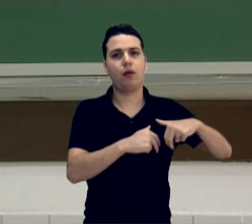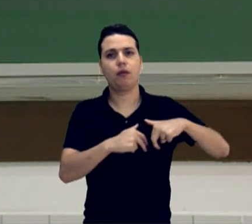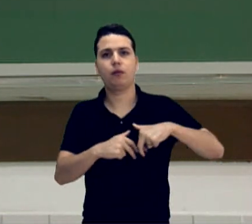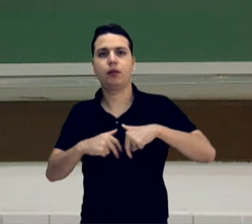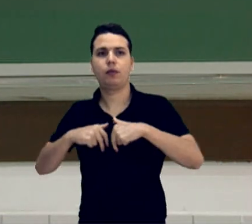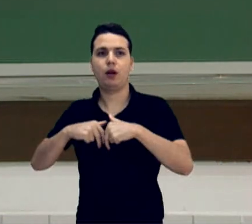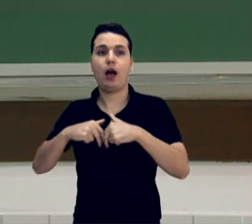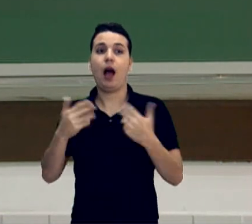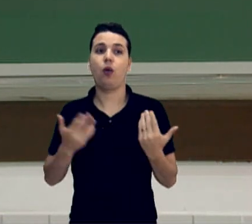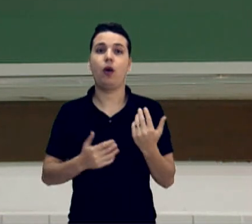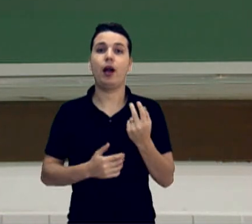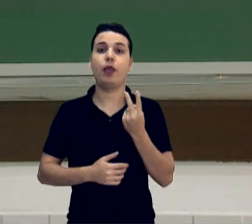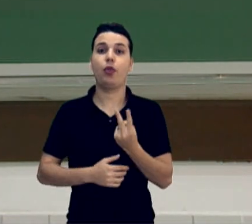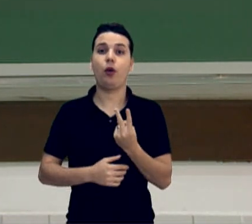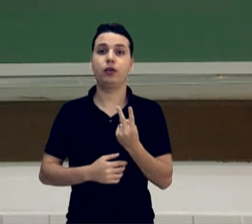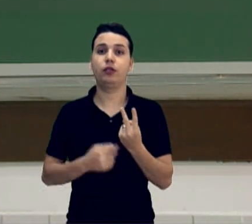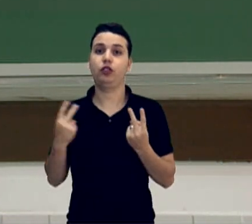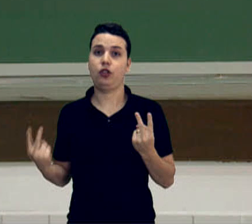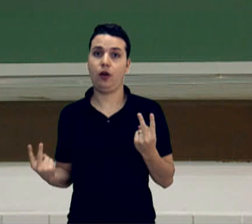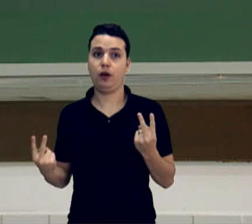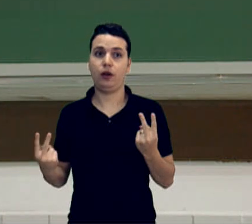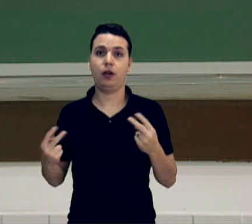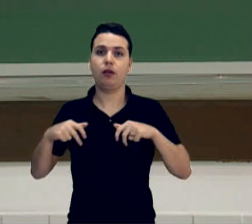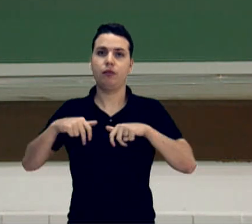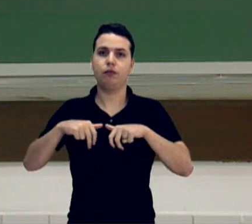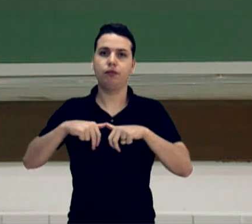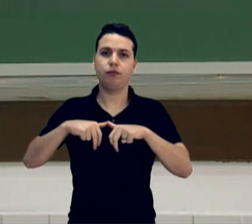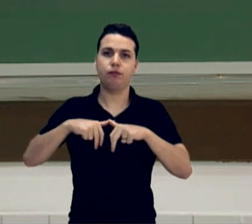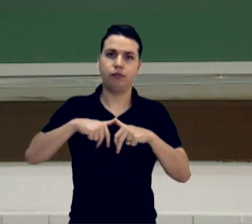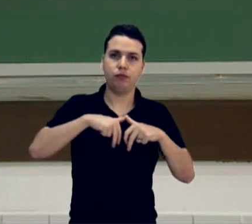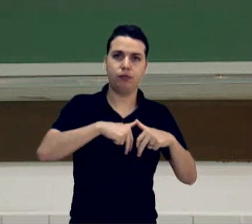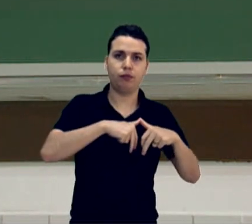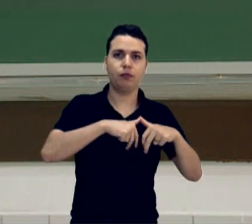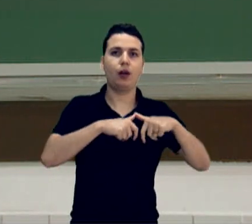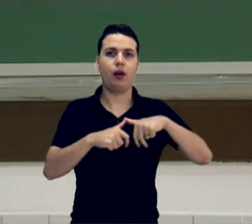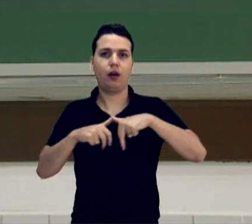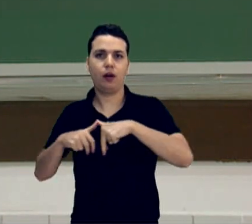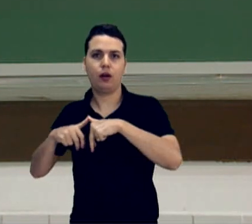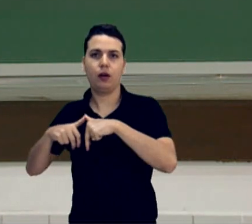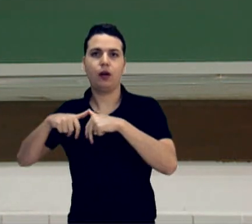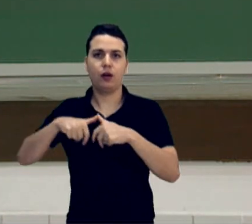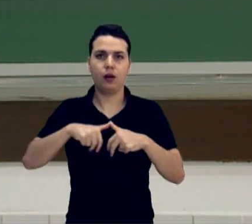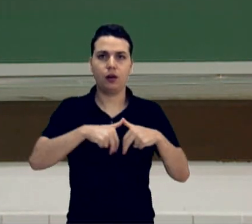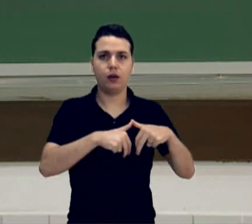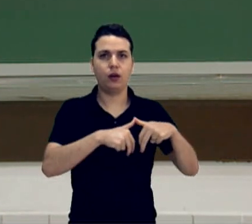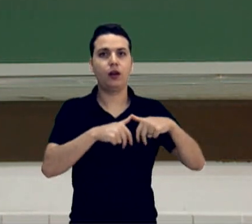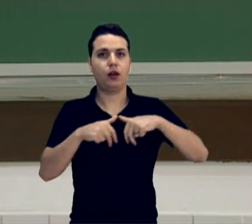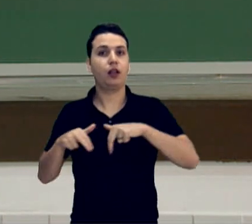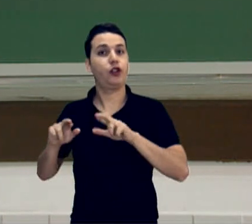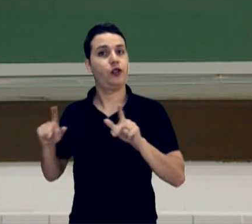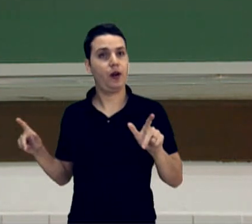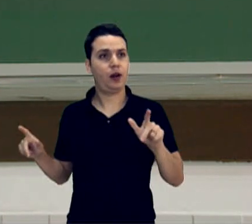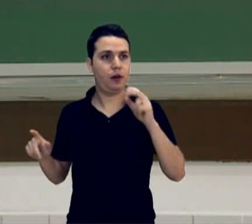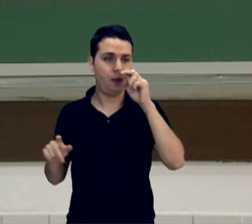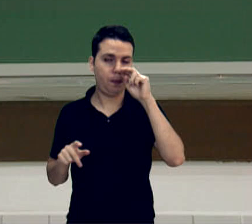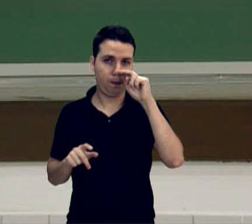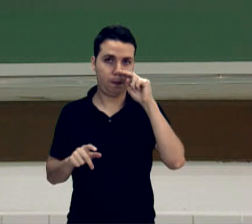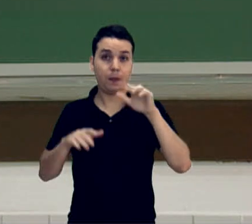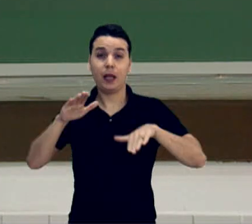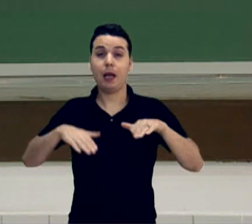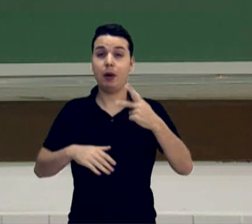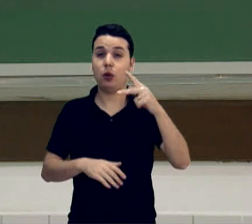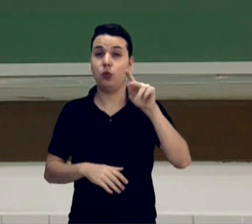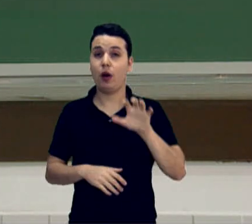forma. Porém, nós sabemos que dependendo da região que você vá, e você nunca dançou com determinada pessoa,